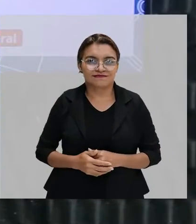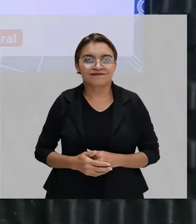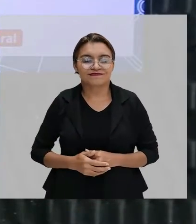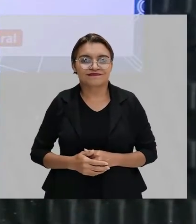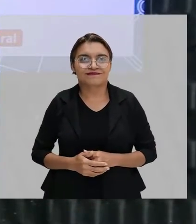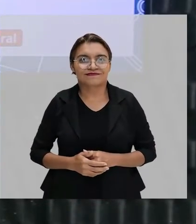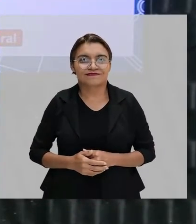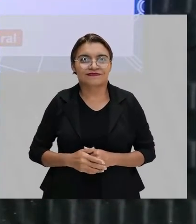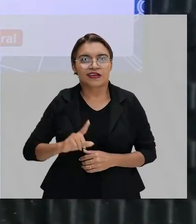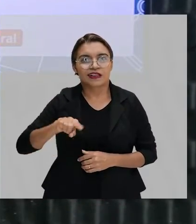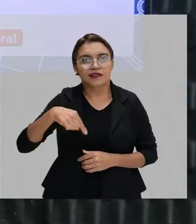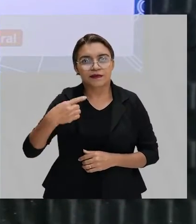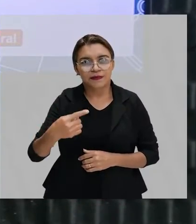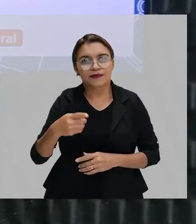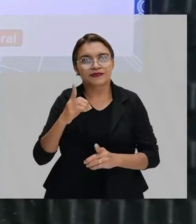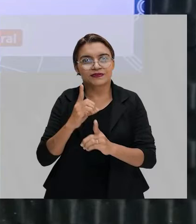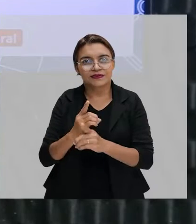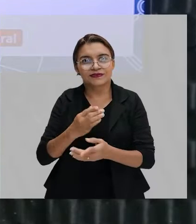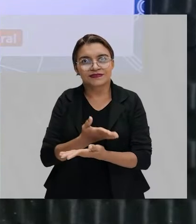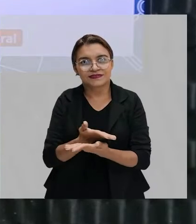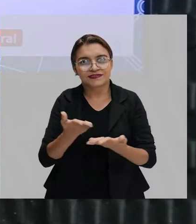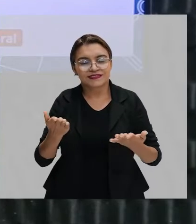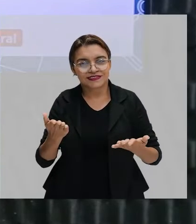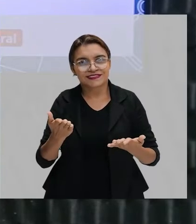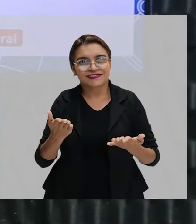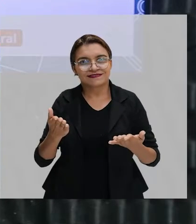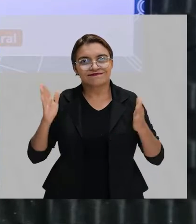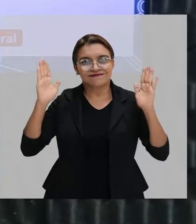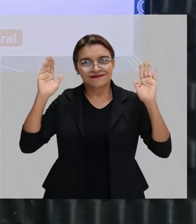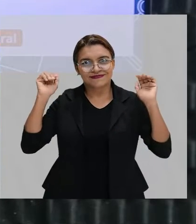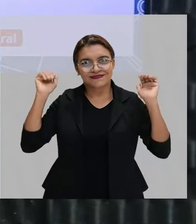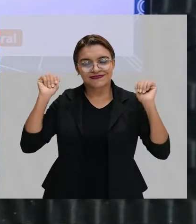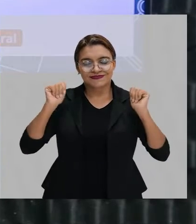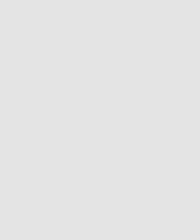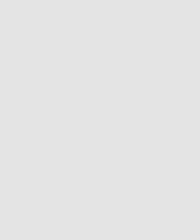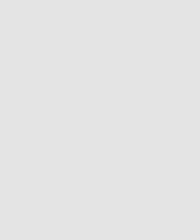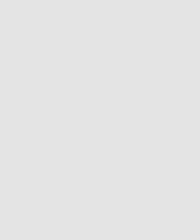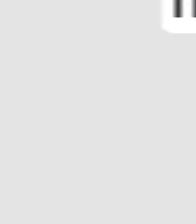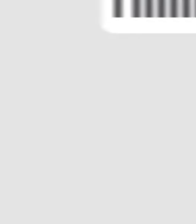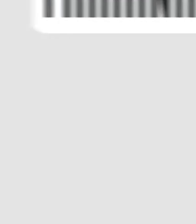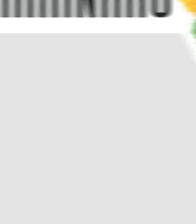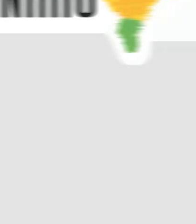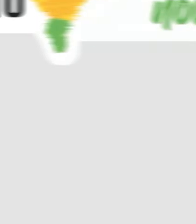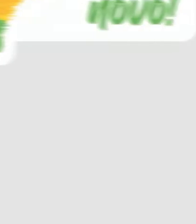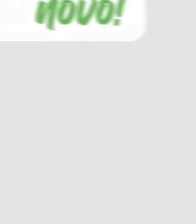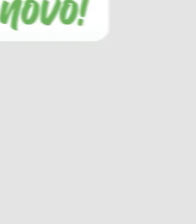aqui nessa diferenciação até a nossa próxima aula vamos para cima hein